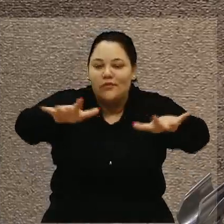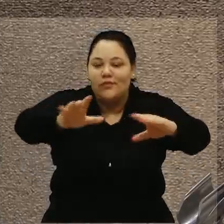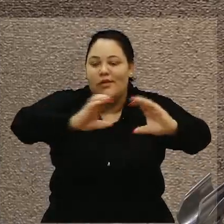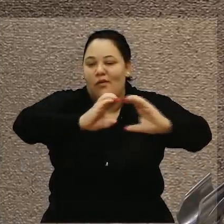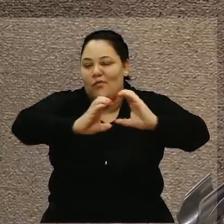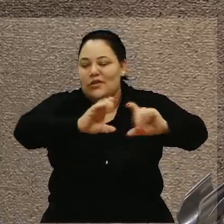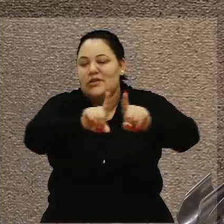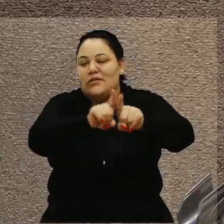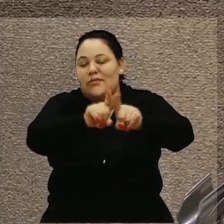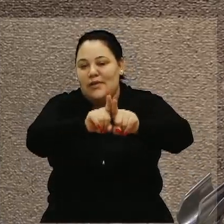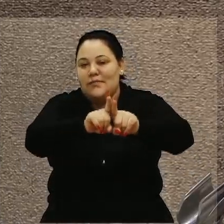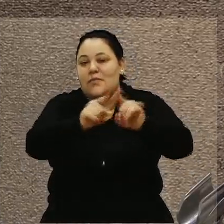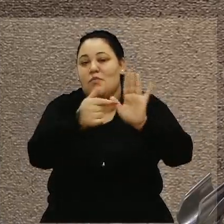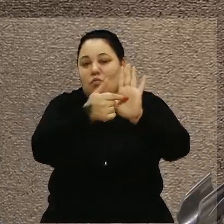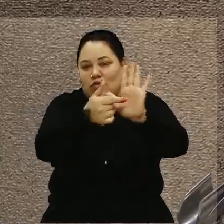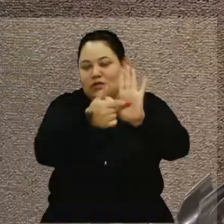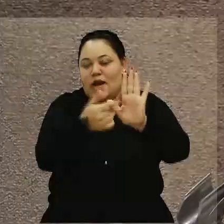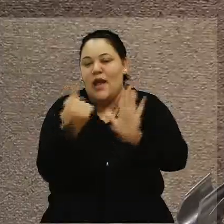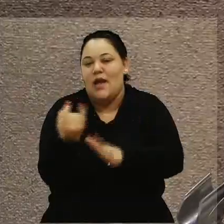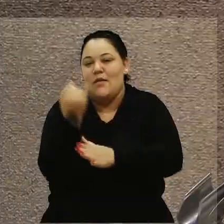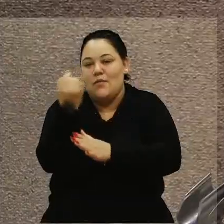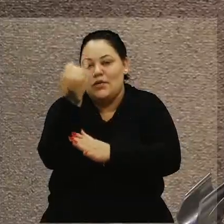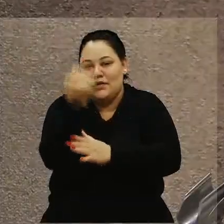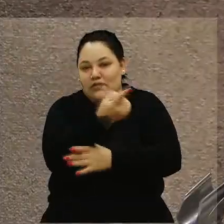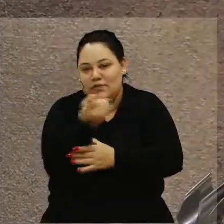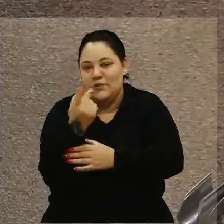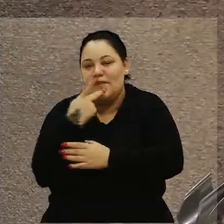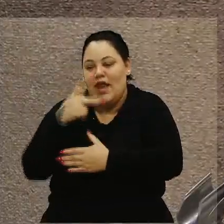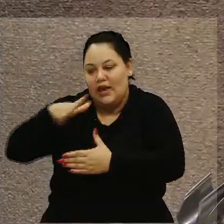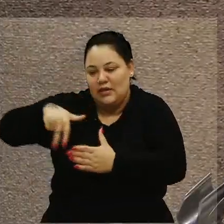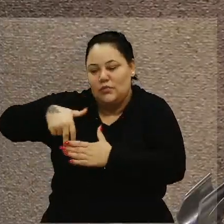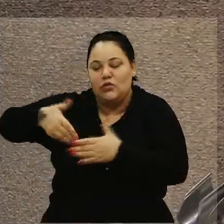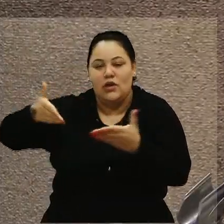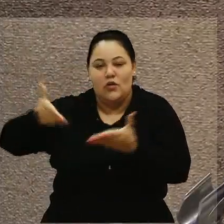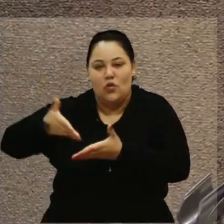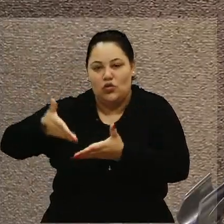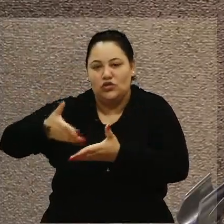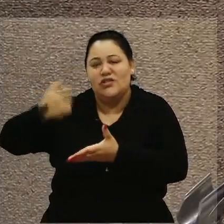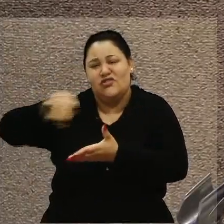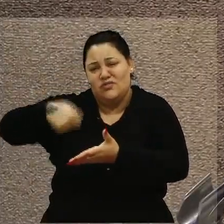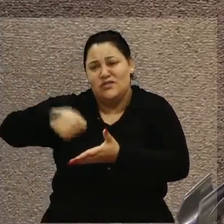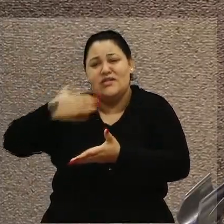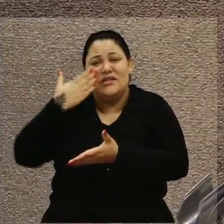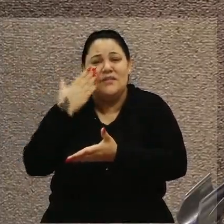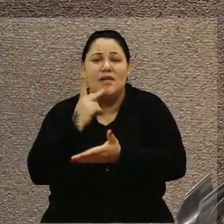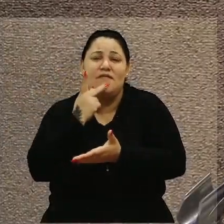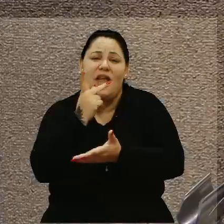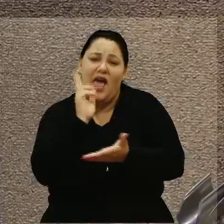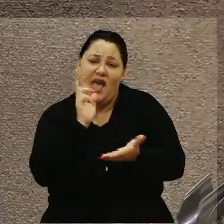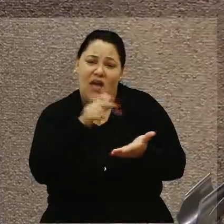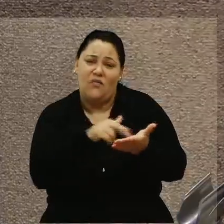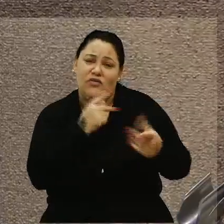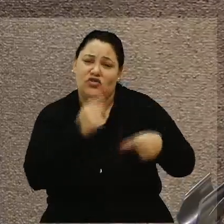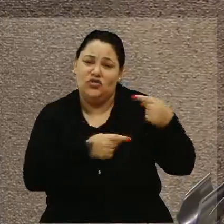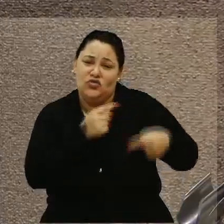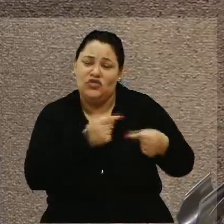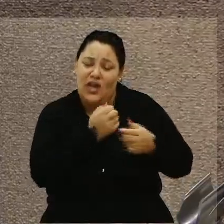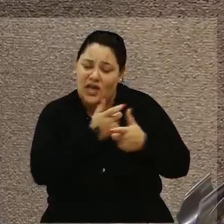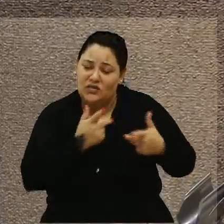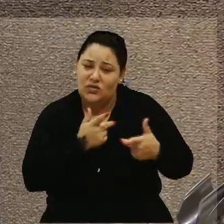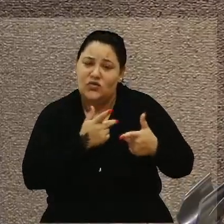e trazer a importância do senhor trazer esse tema para essa casa, que é para onde a gente tem que falar realmente, discutir as coisas que a